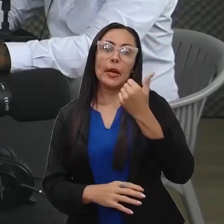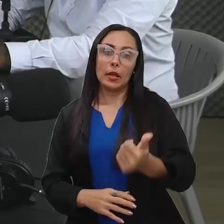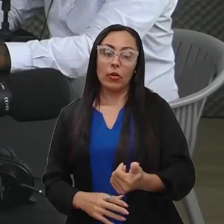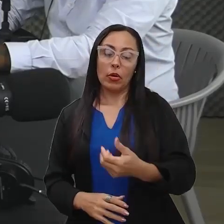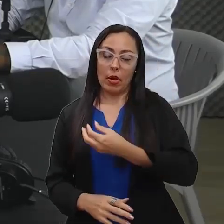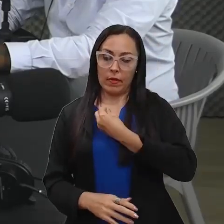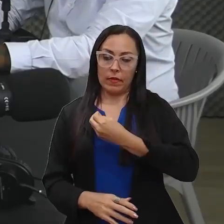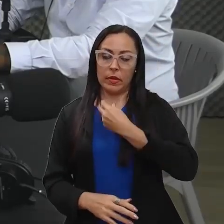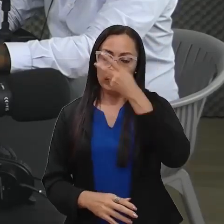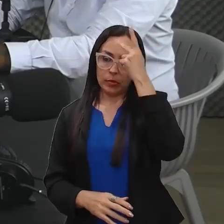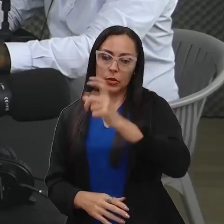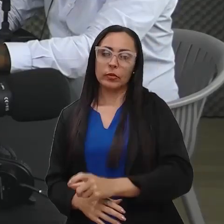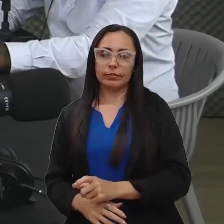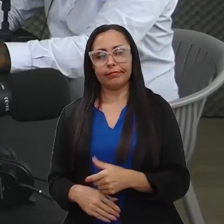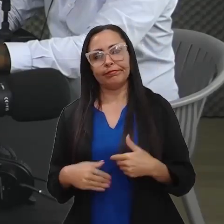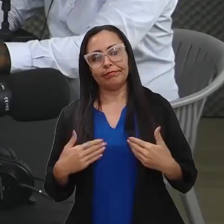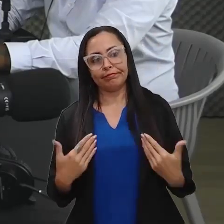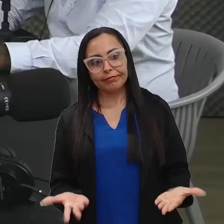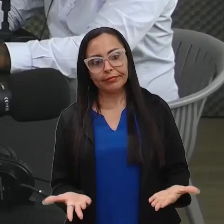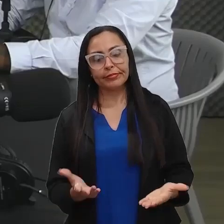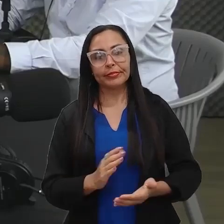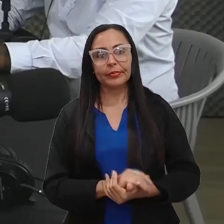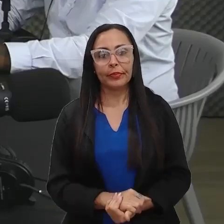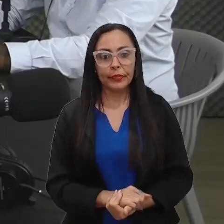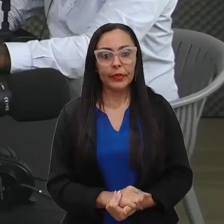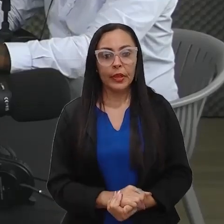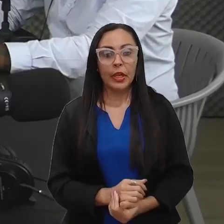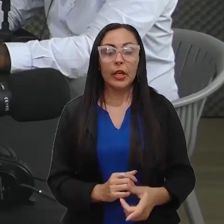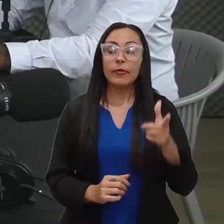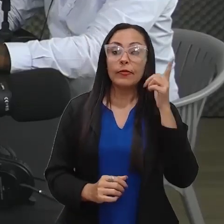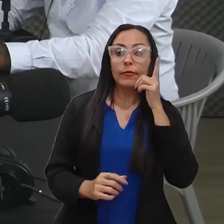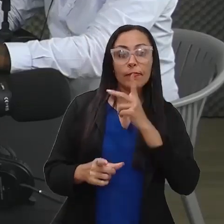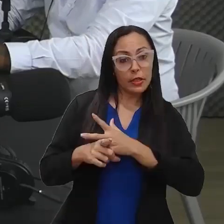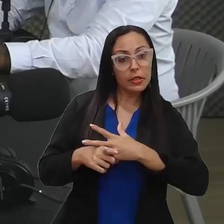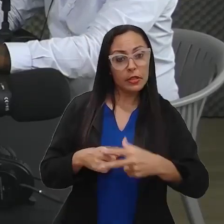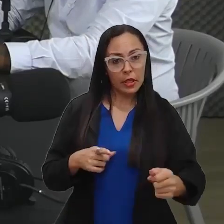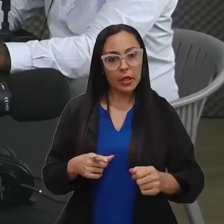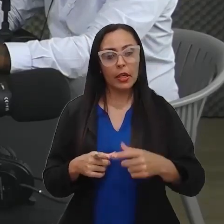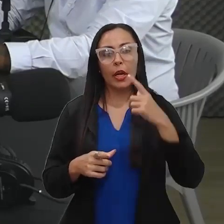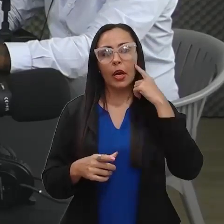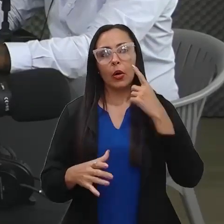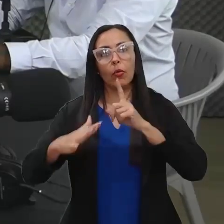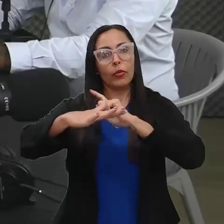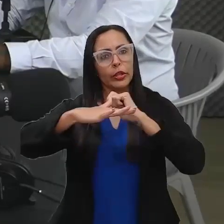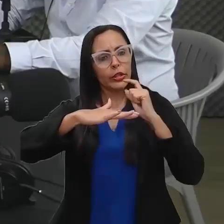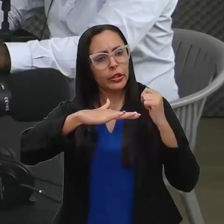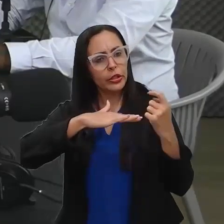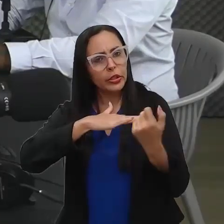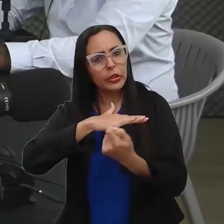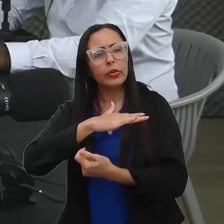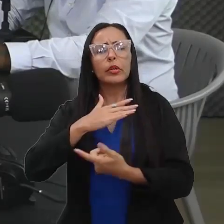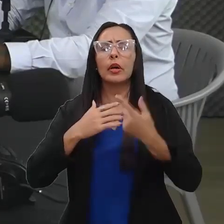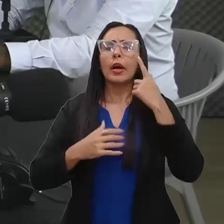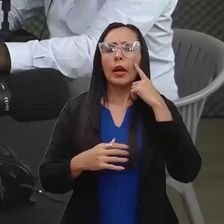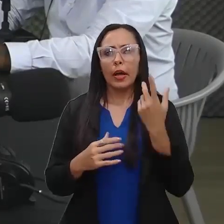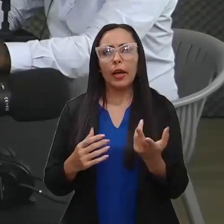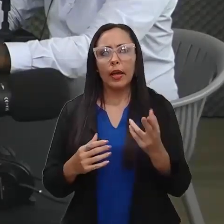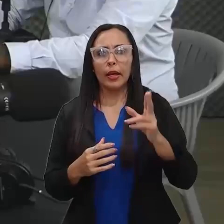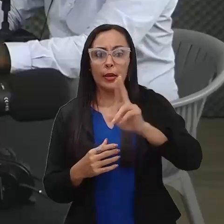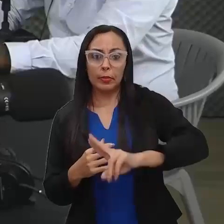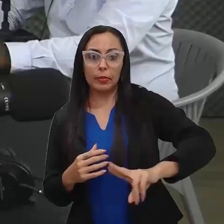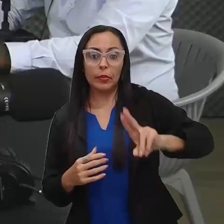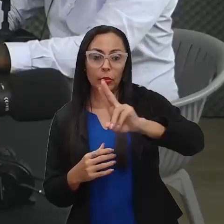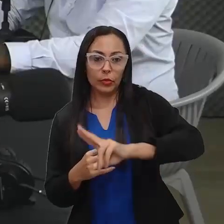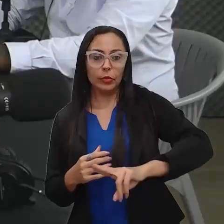pessoas, né? E vencer o negacionismo, a onda de fake news, é necessário que a universidade esteja